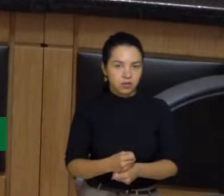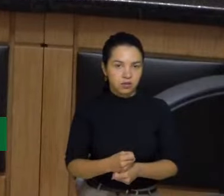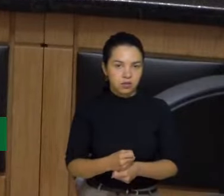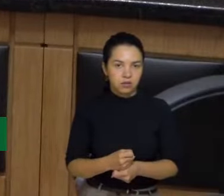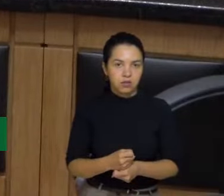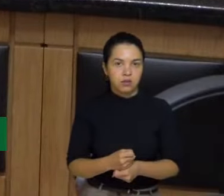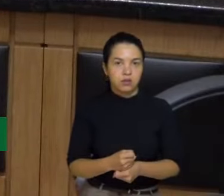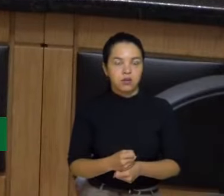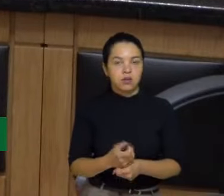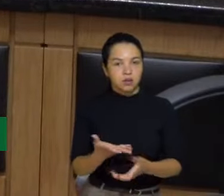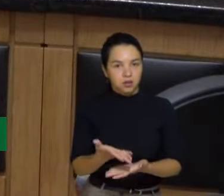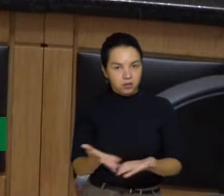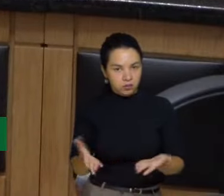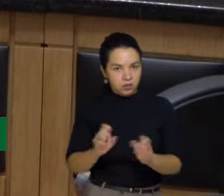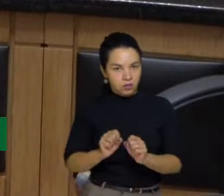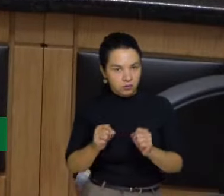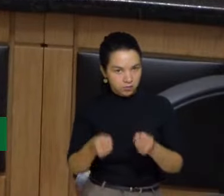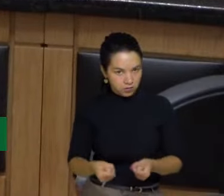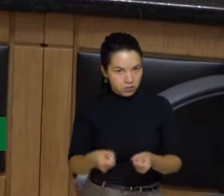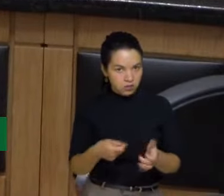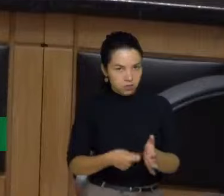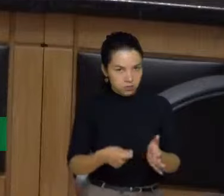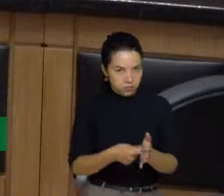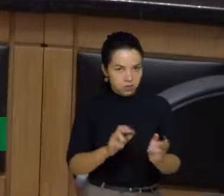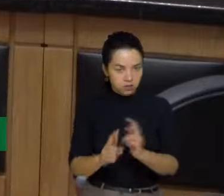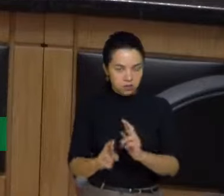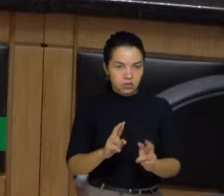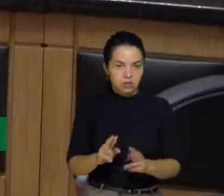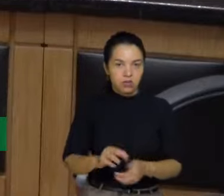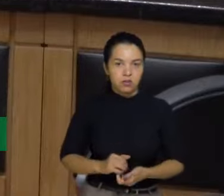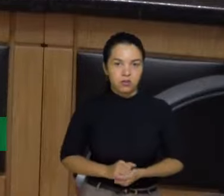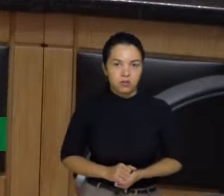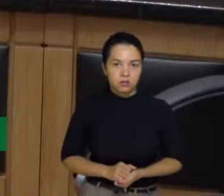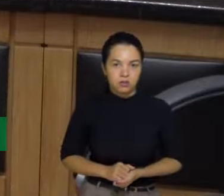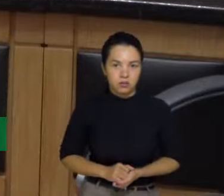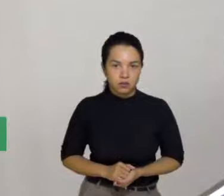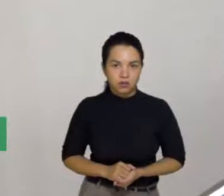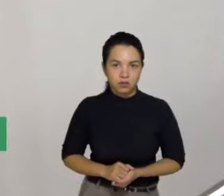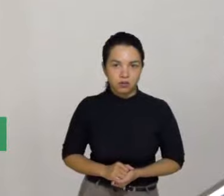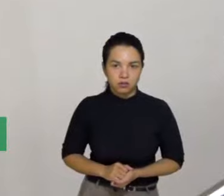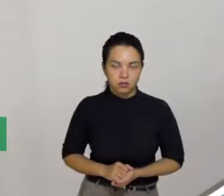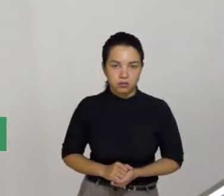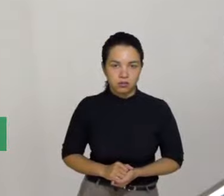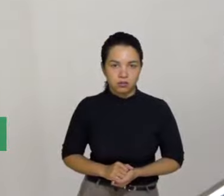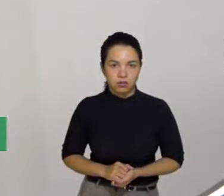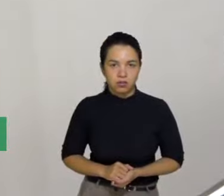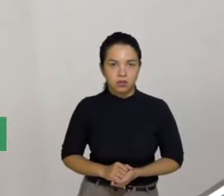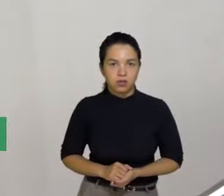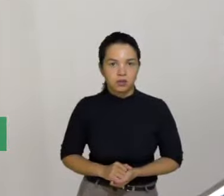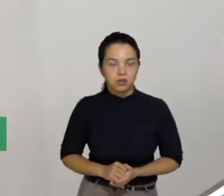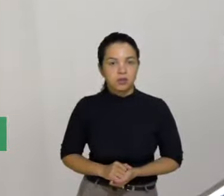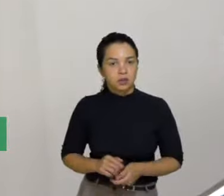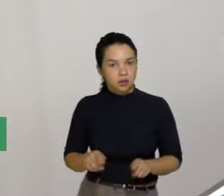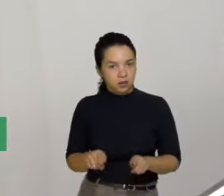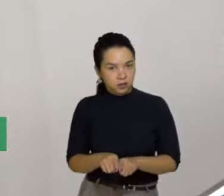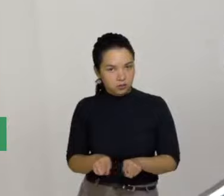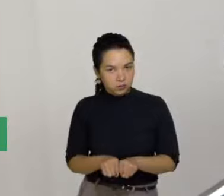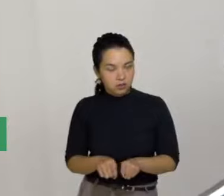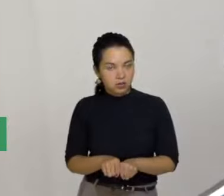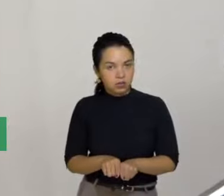por defender e lutar pela nossa rodovia. Muito obrigado. Caro deputado Daniel, esse é o trabalho. E esse, deputado